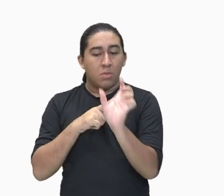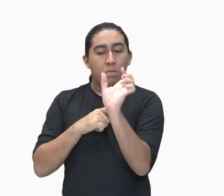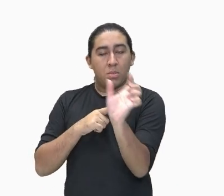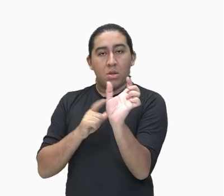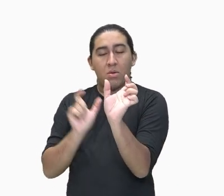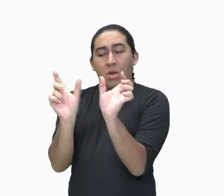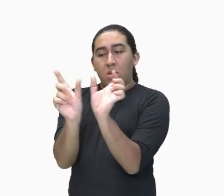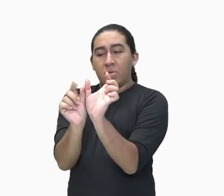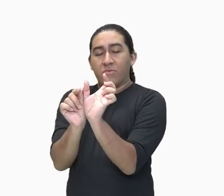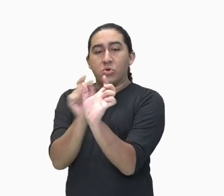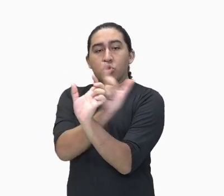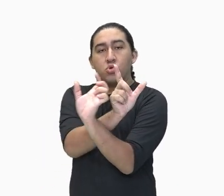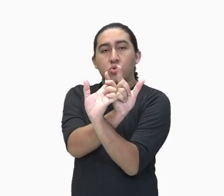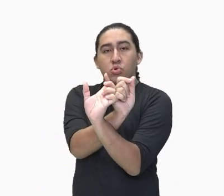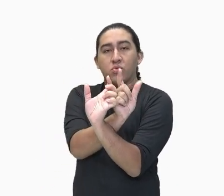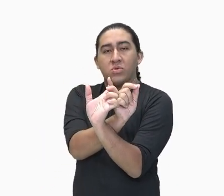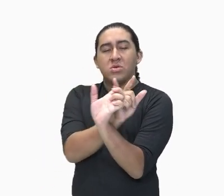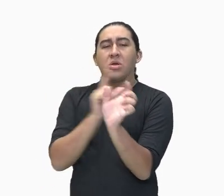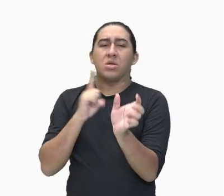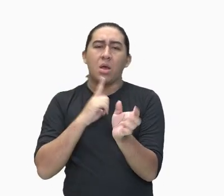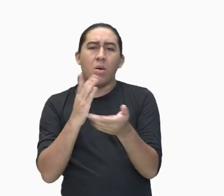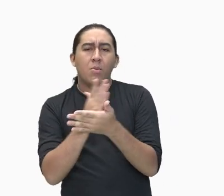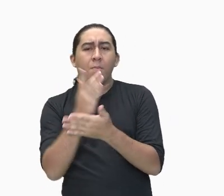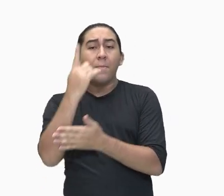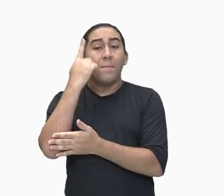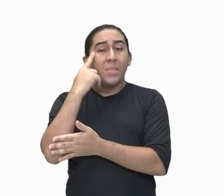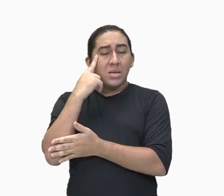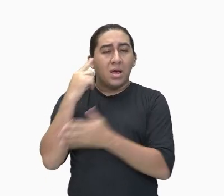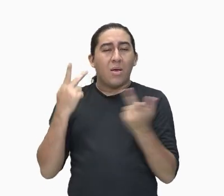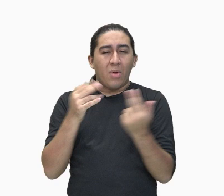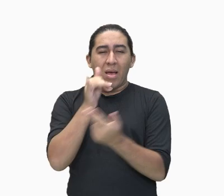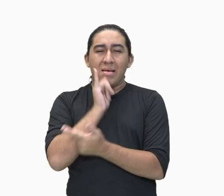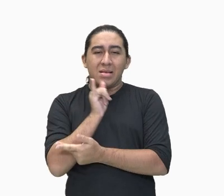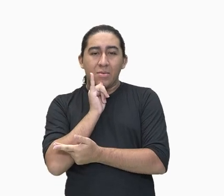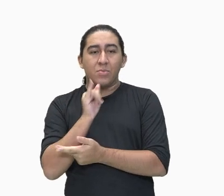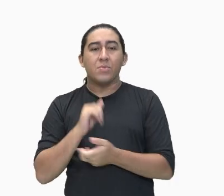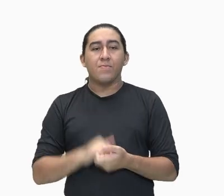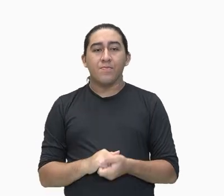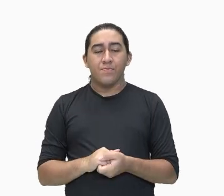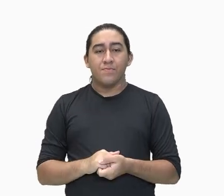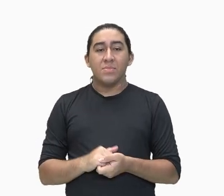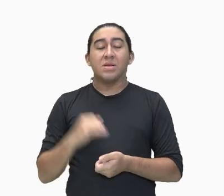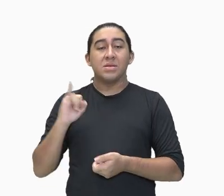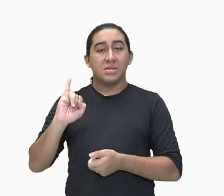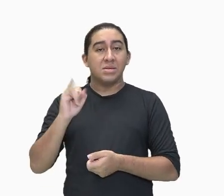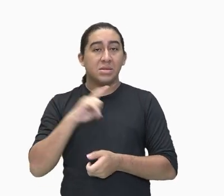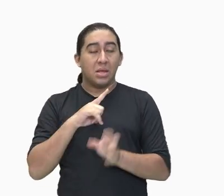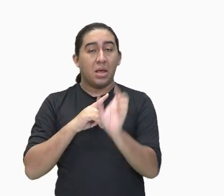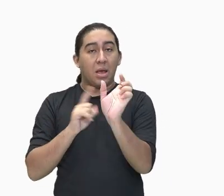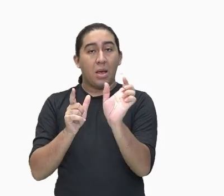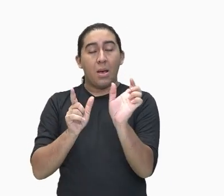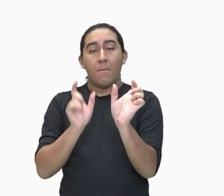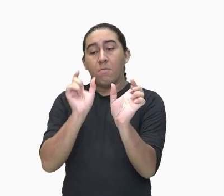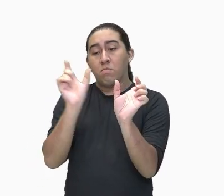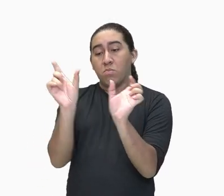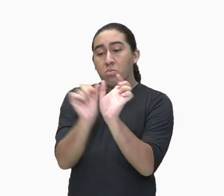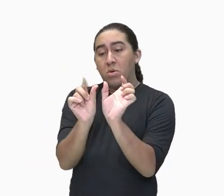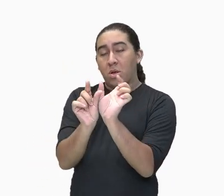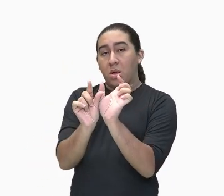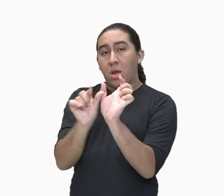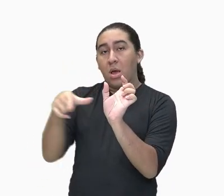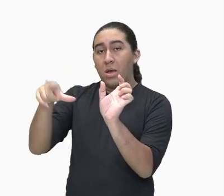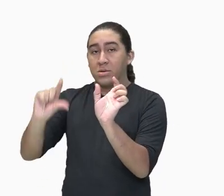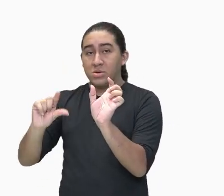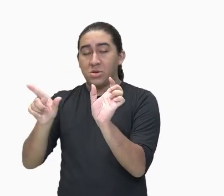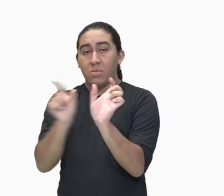a mesma coisa de quando eu falo derivação prefixal e sufixal. Então, o